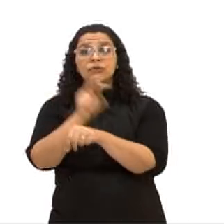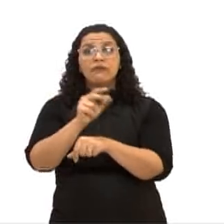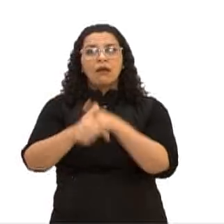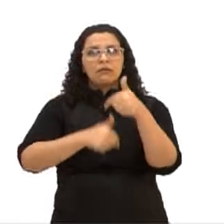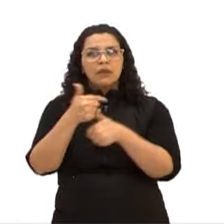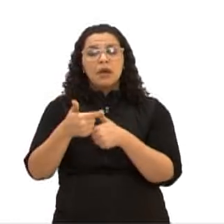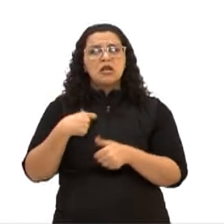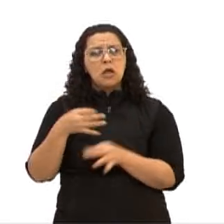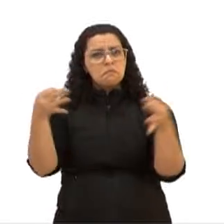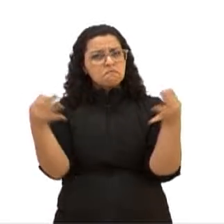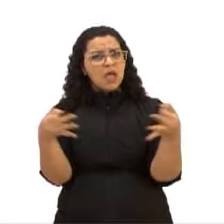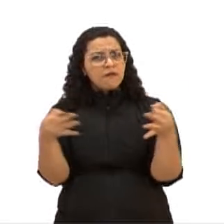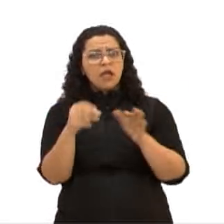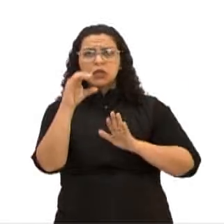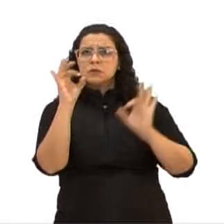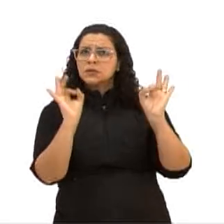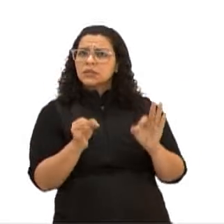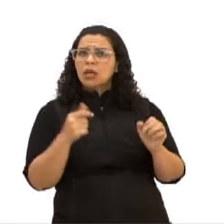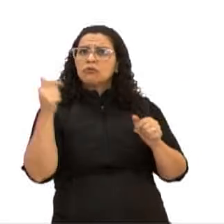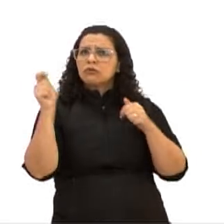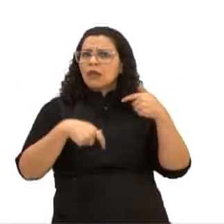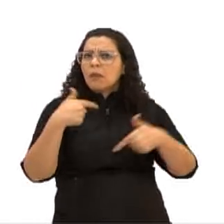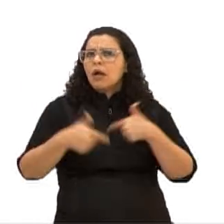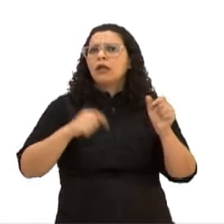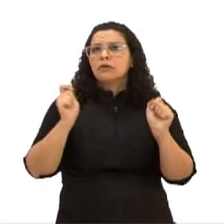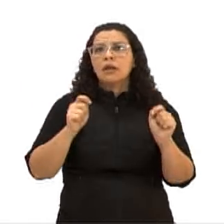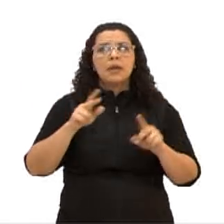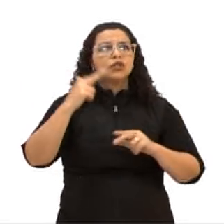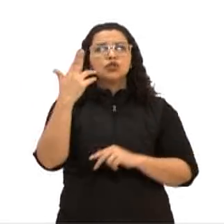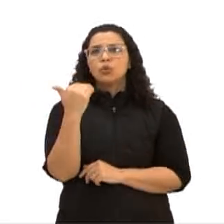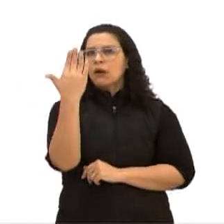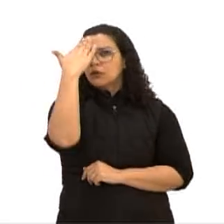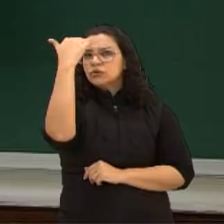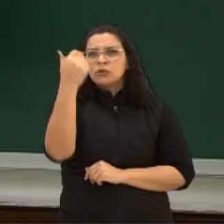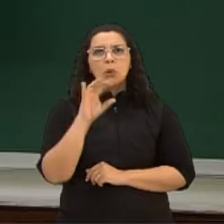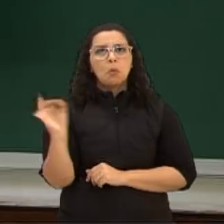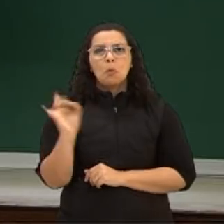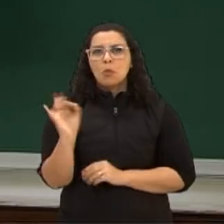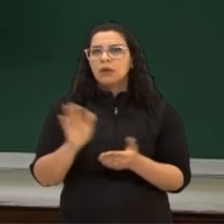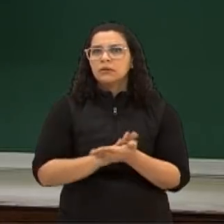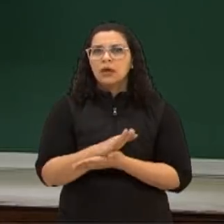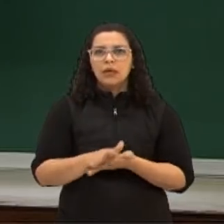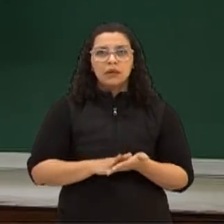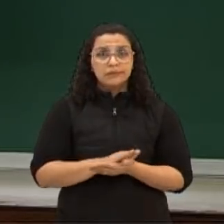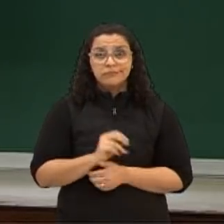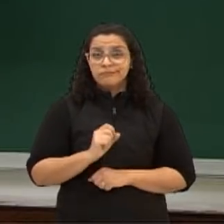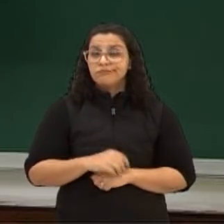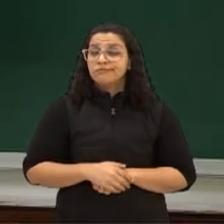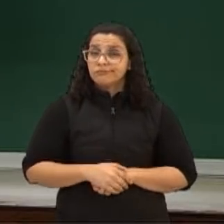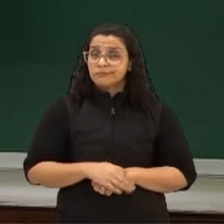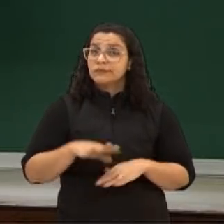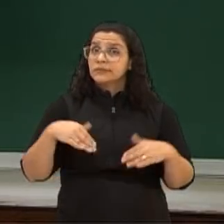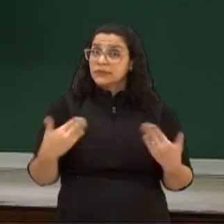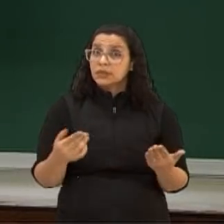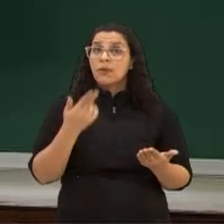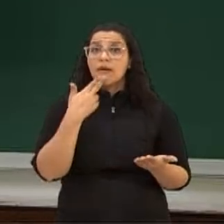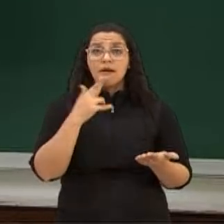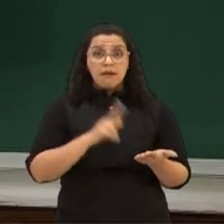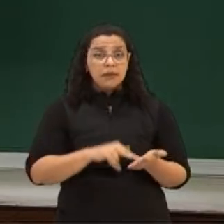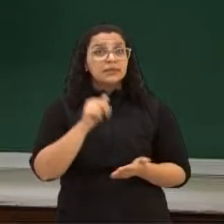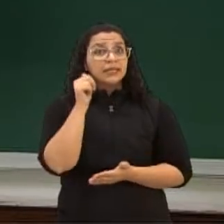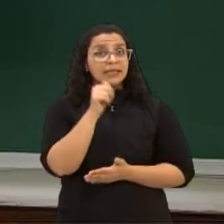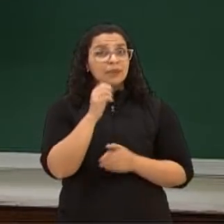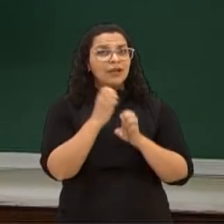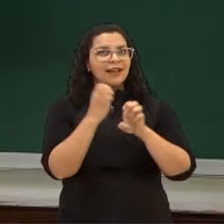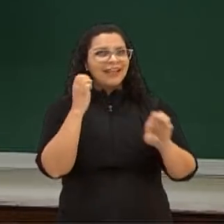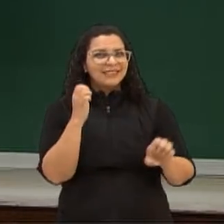me encaixava perfeitamente para o cargo e nunca era recrutada. Então, essa é a carta ali